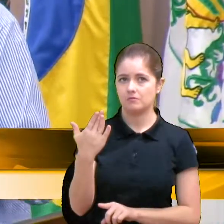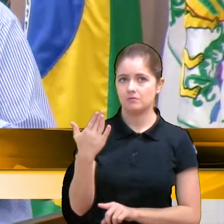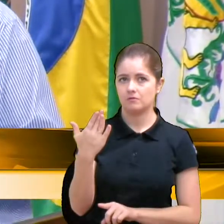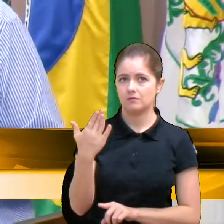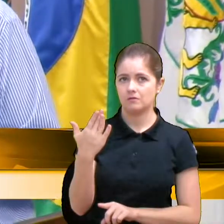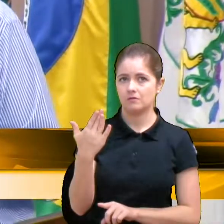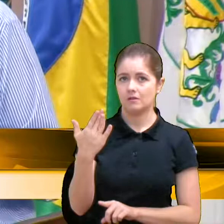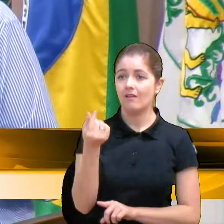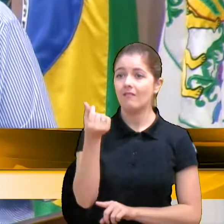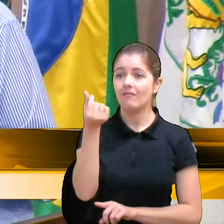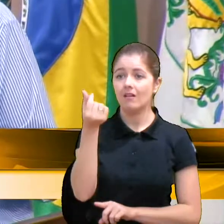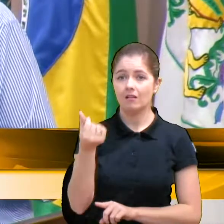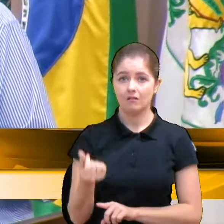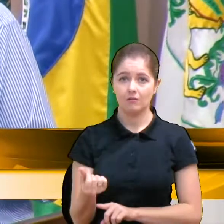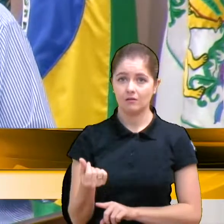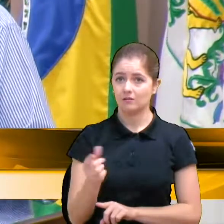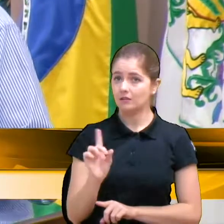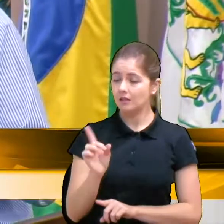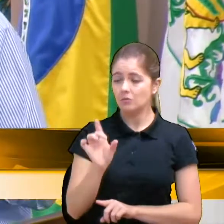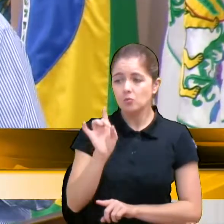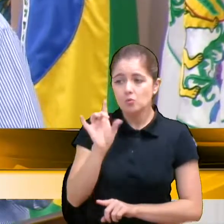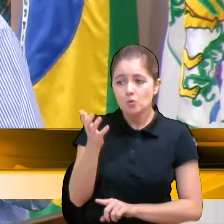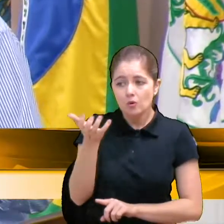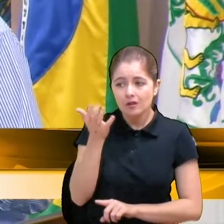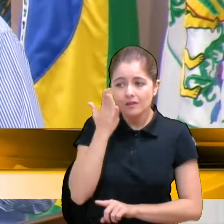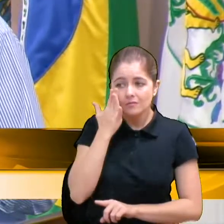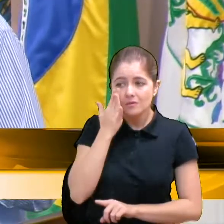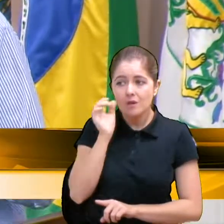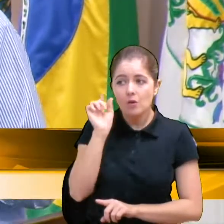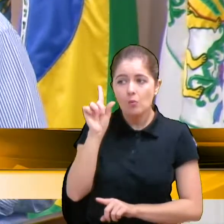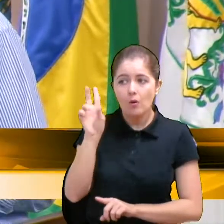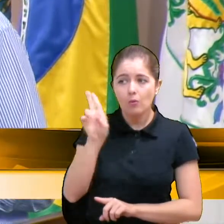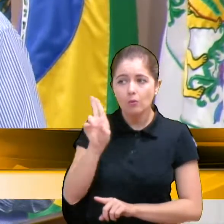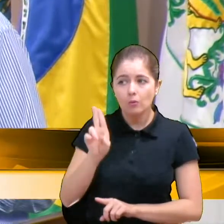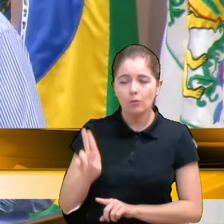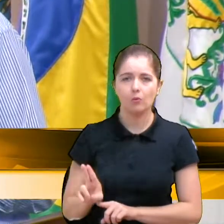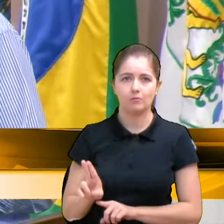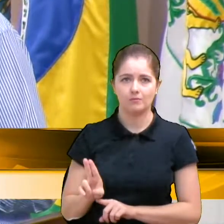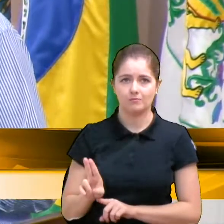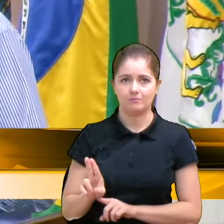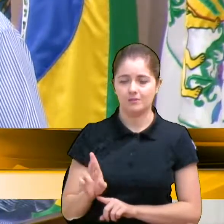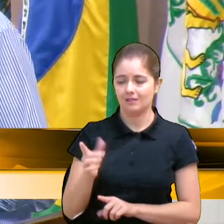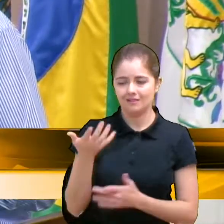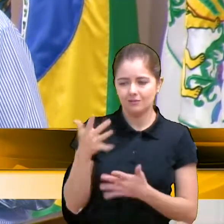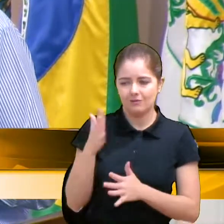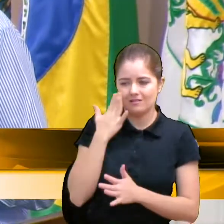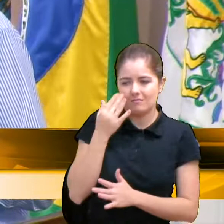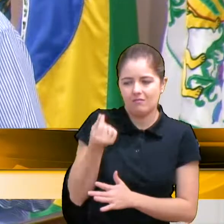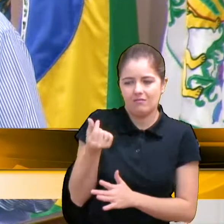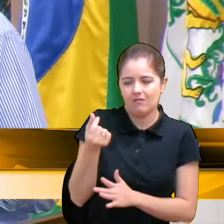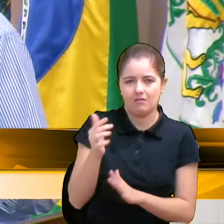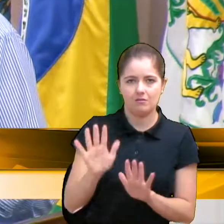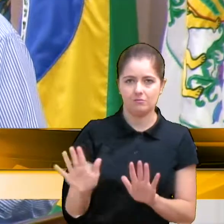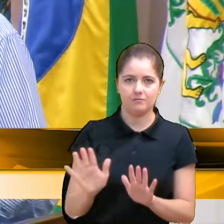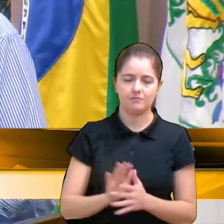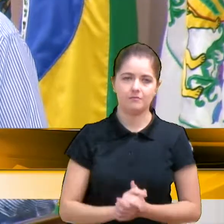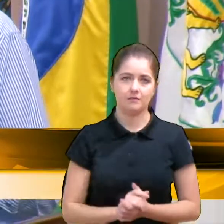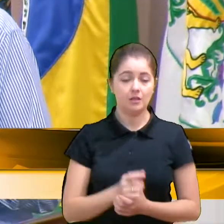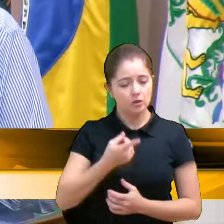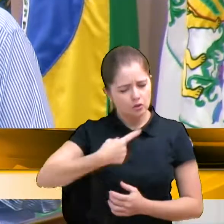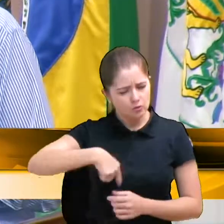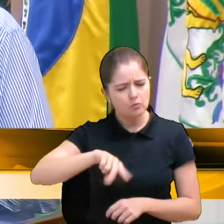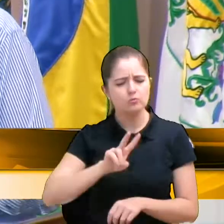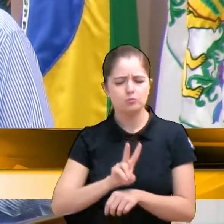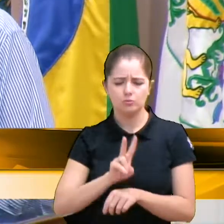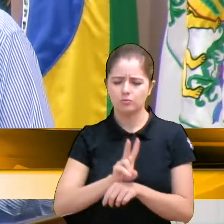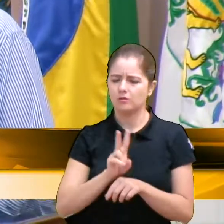os valores que as pessoas estão devendo. Nós só queremos tratar de valores globais. Então nós temos esse cuidado de não